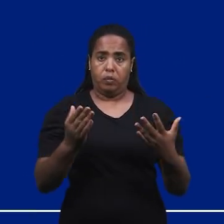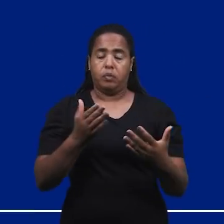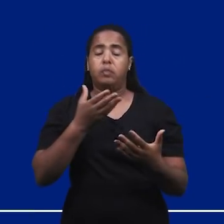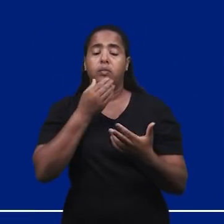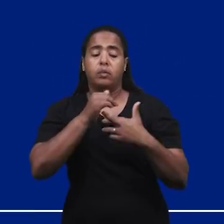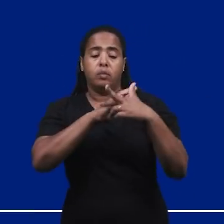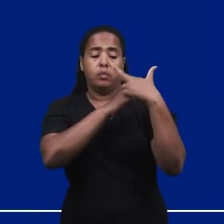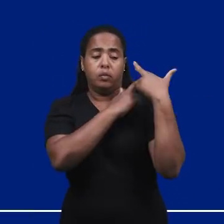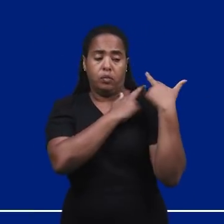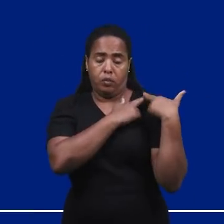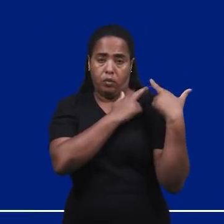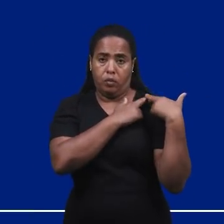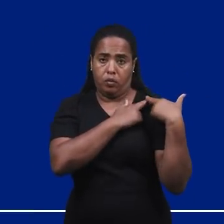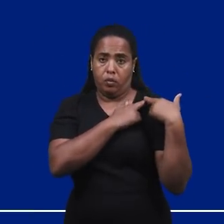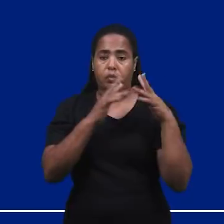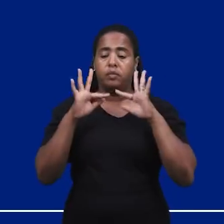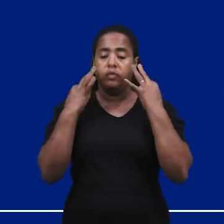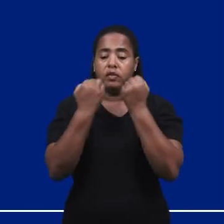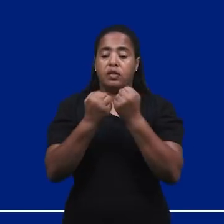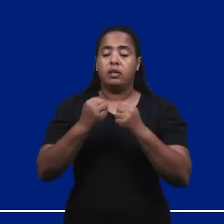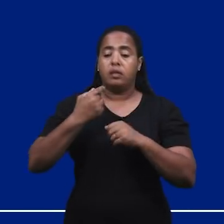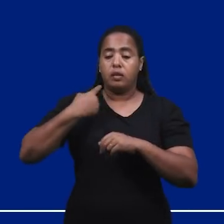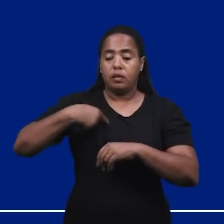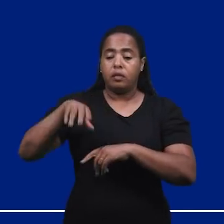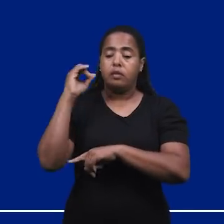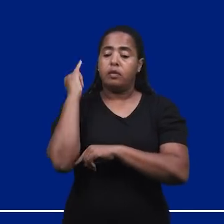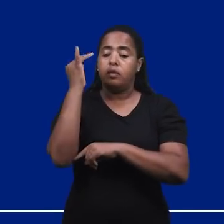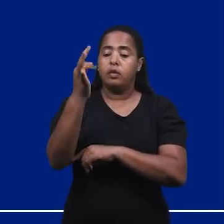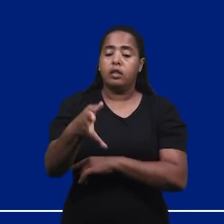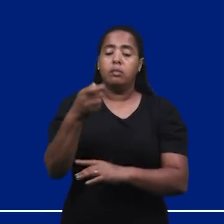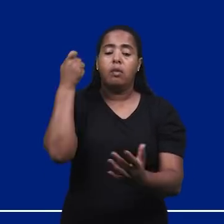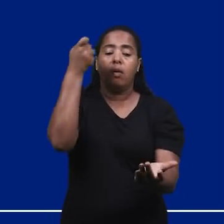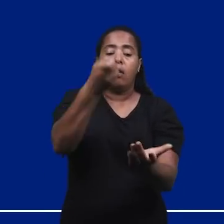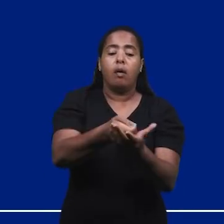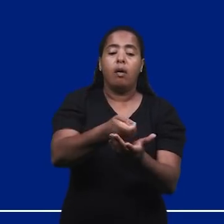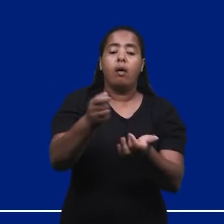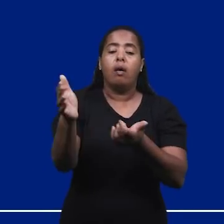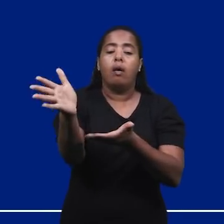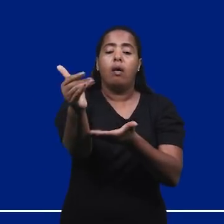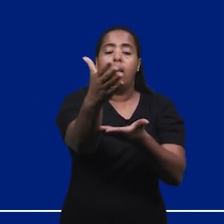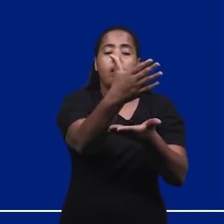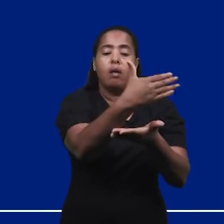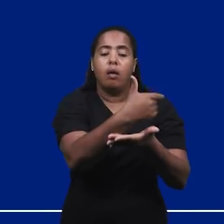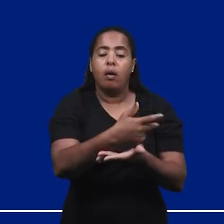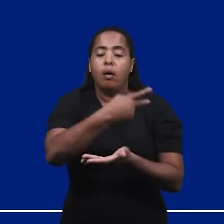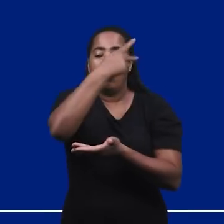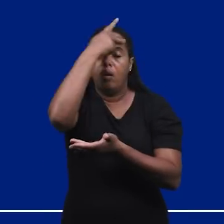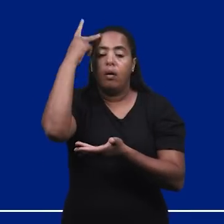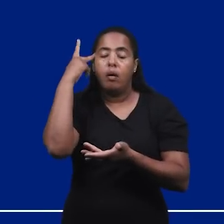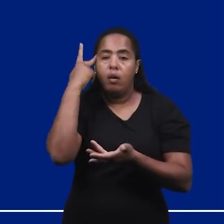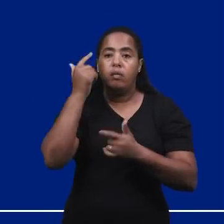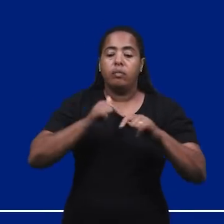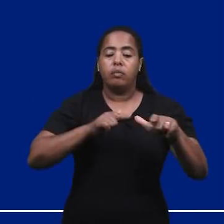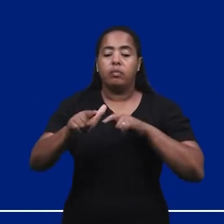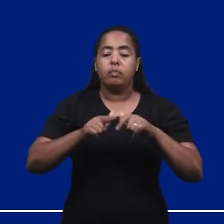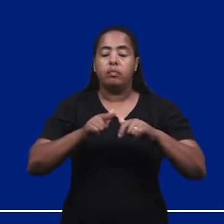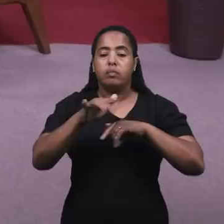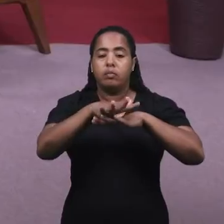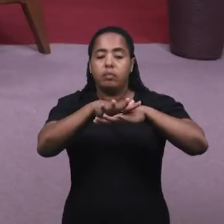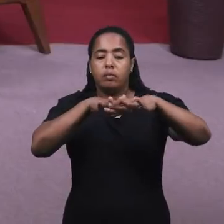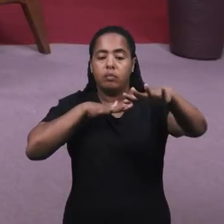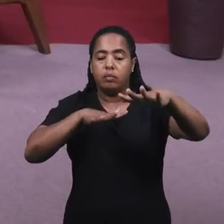saiu de madrugada a assalariar trabalhadores para sua vinha. Muito bem,